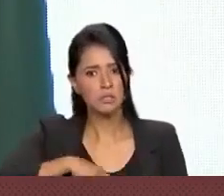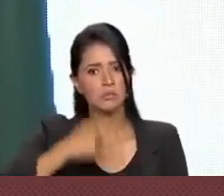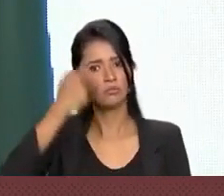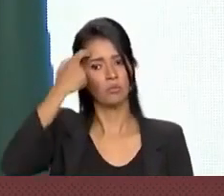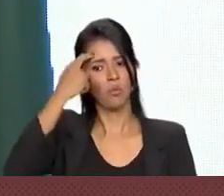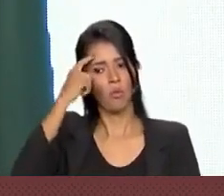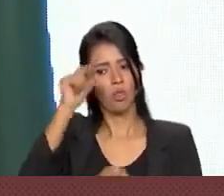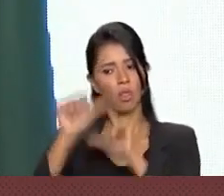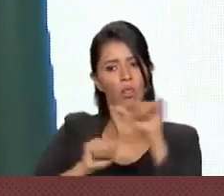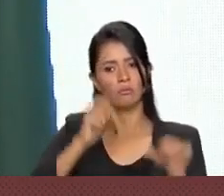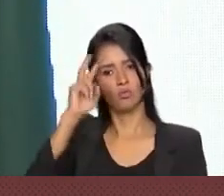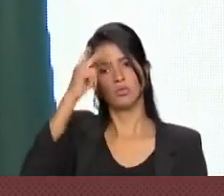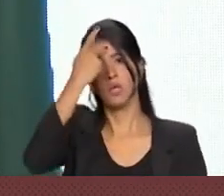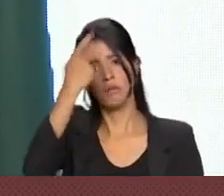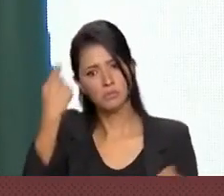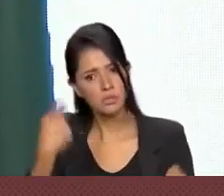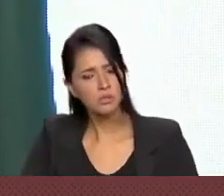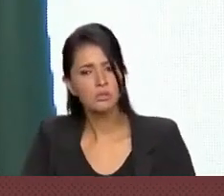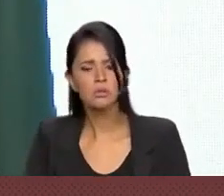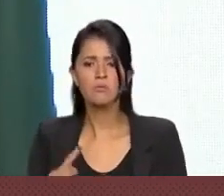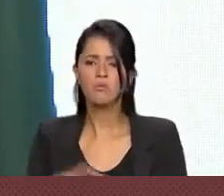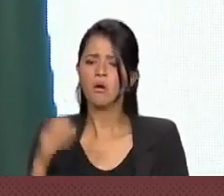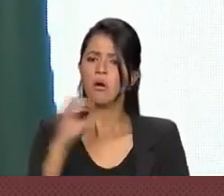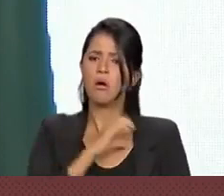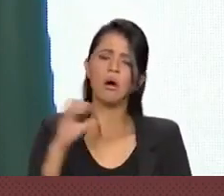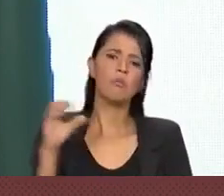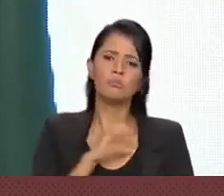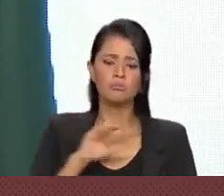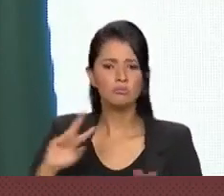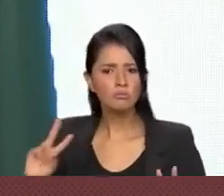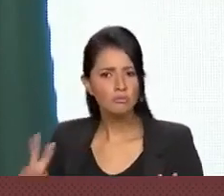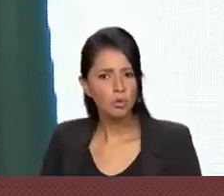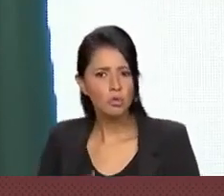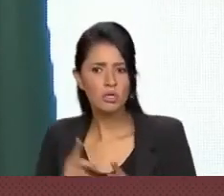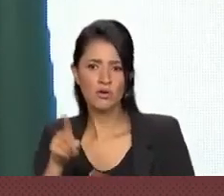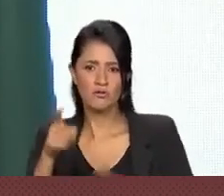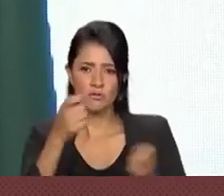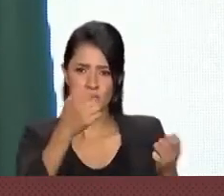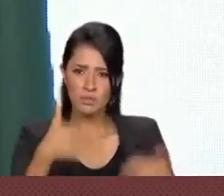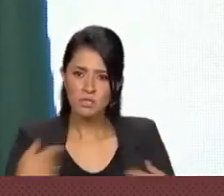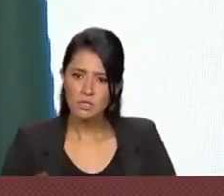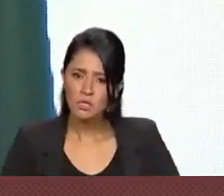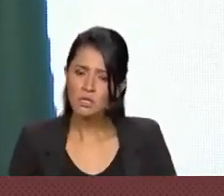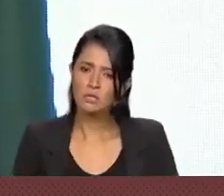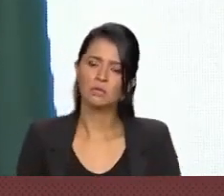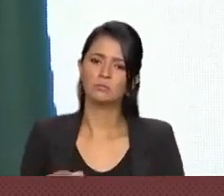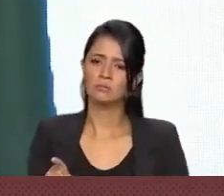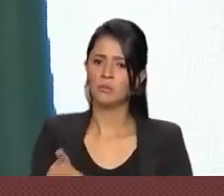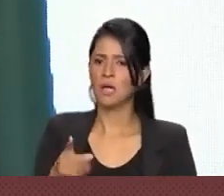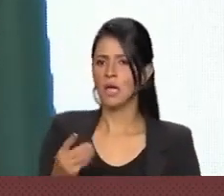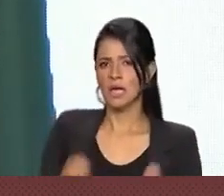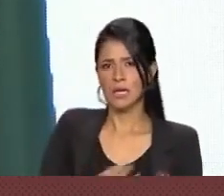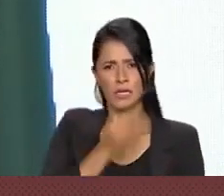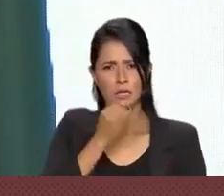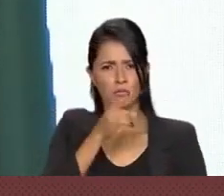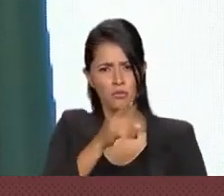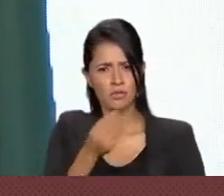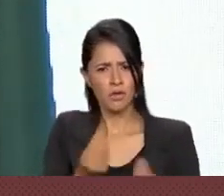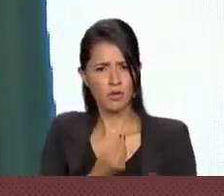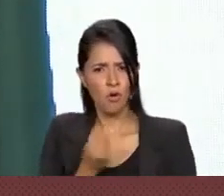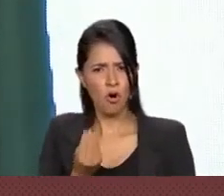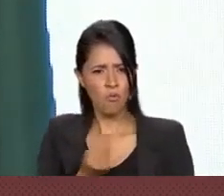é urgente a gente mudar para a gente poder valorizar aquilo que vai ser valorizado. Ou seja, você não pode tratar